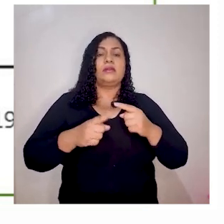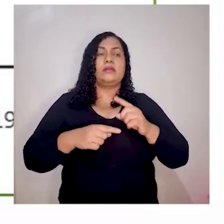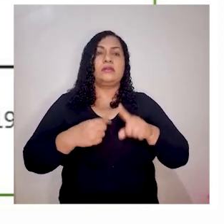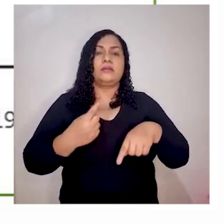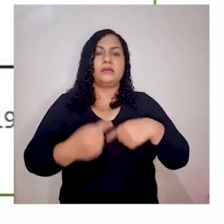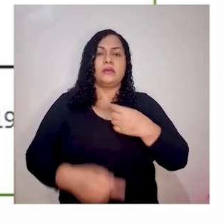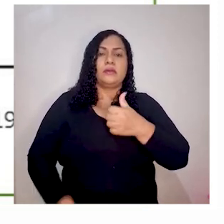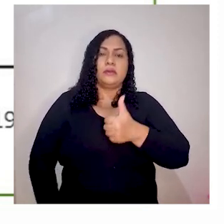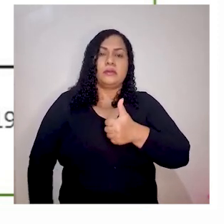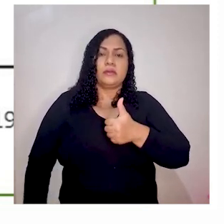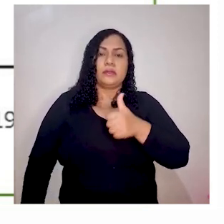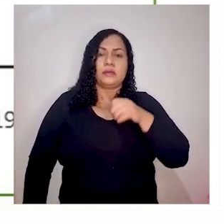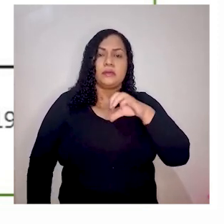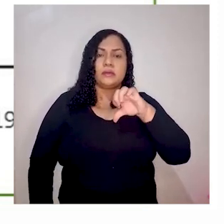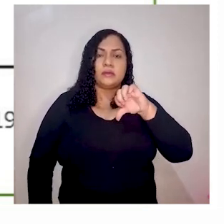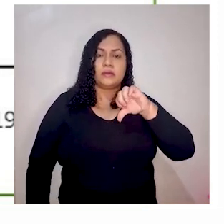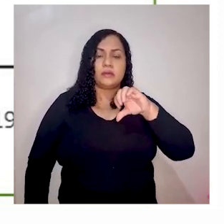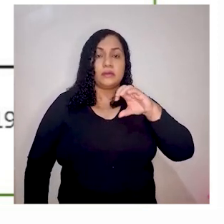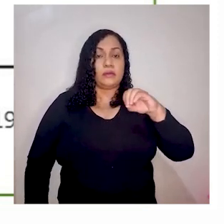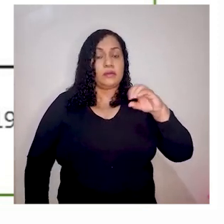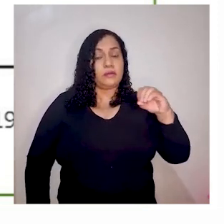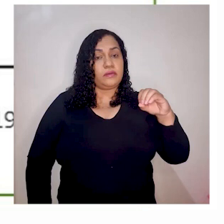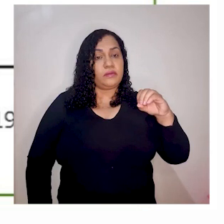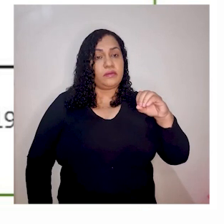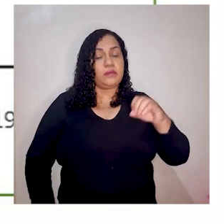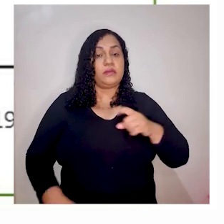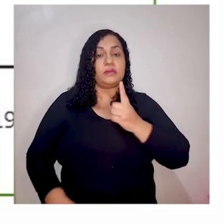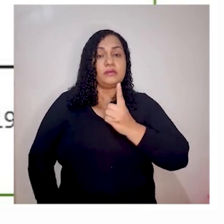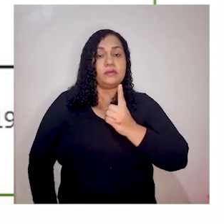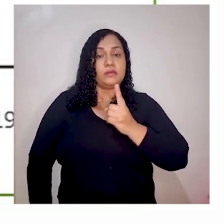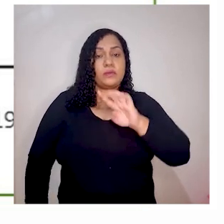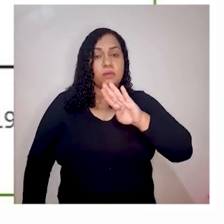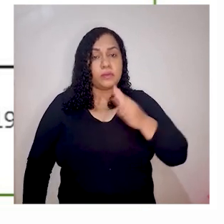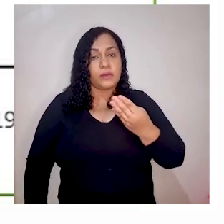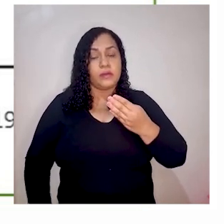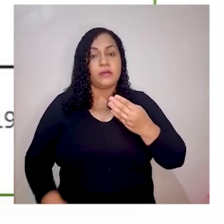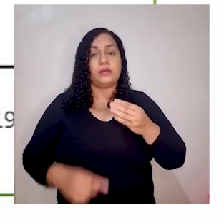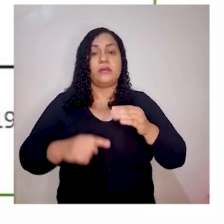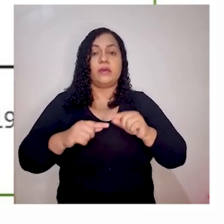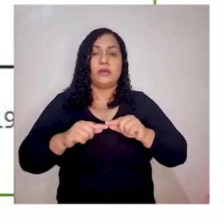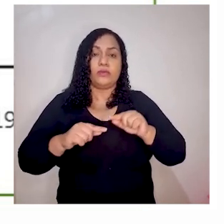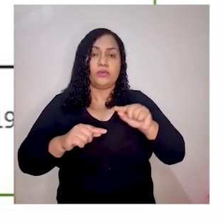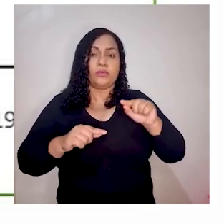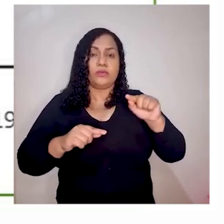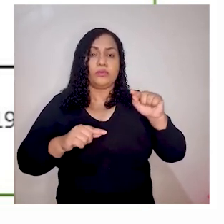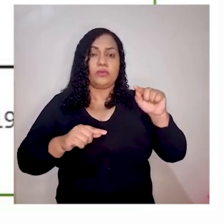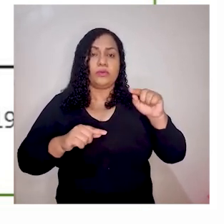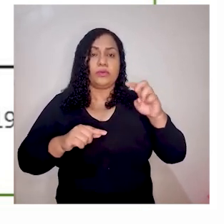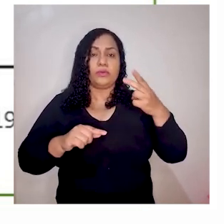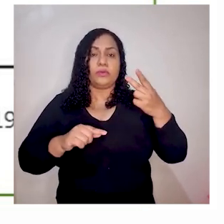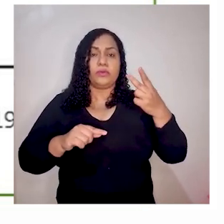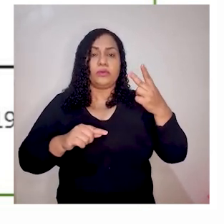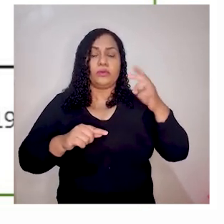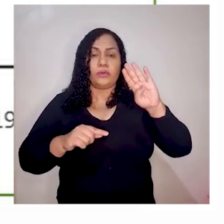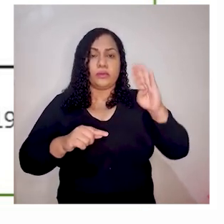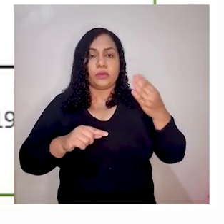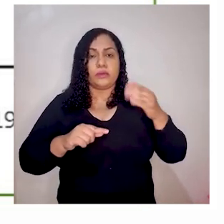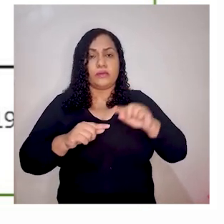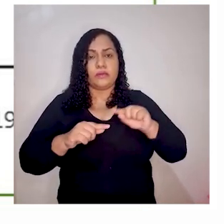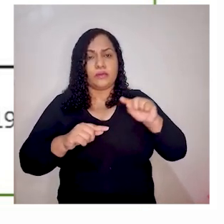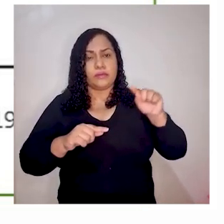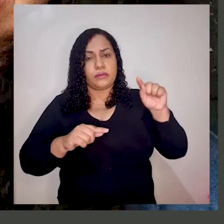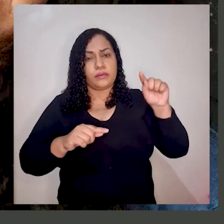década de 1900, a população ela já salta de 1 bilhão para 2,5 bilhões e vai ascendendo,